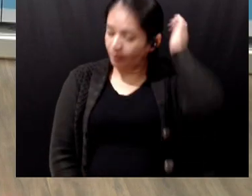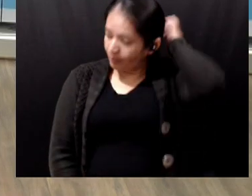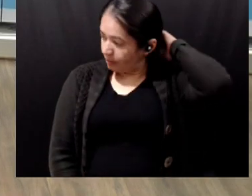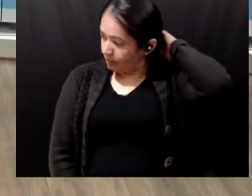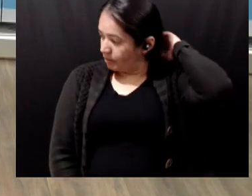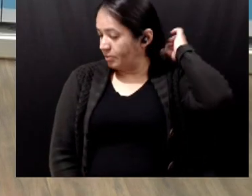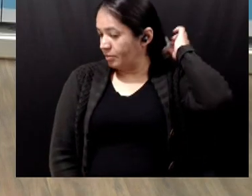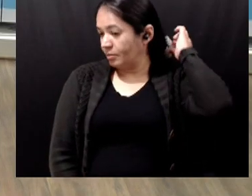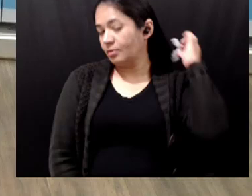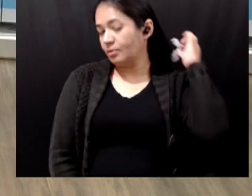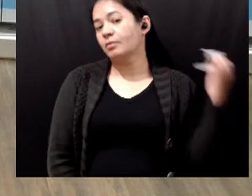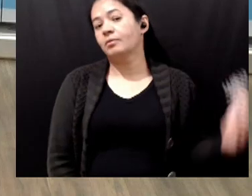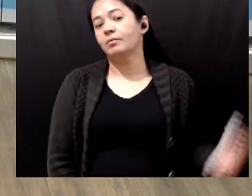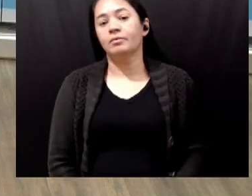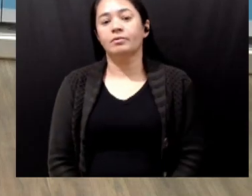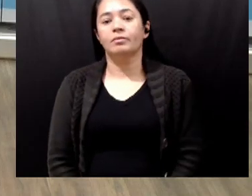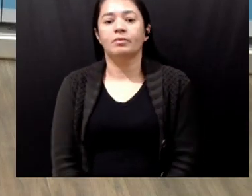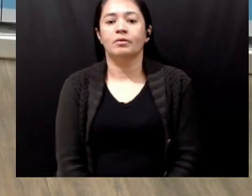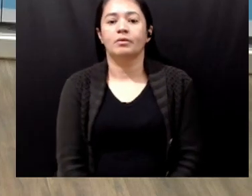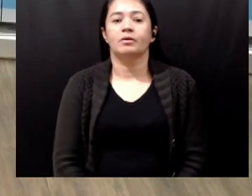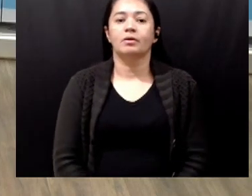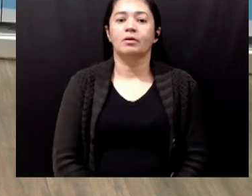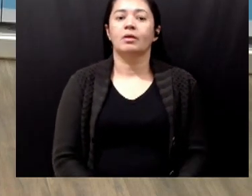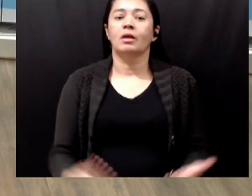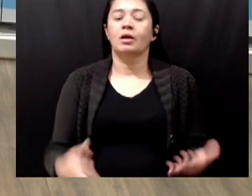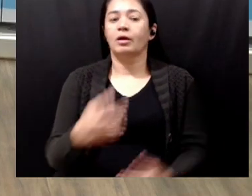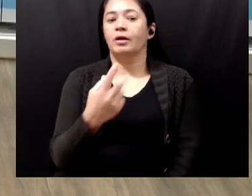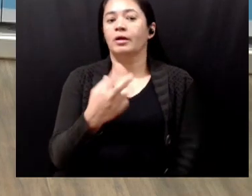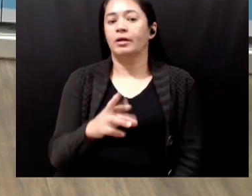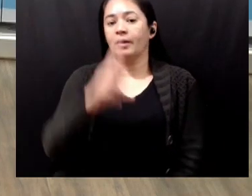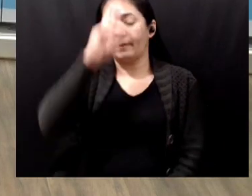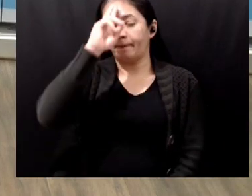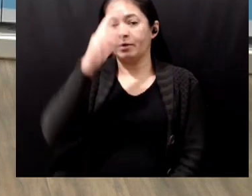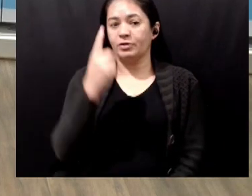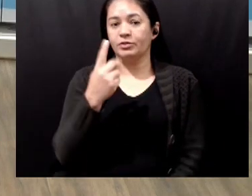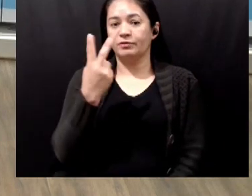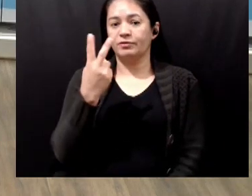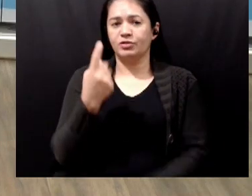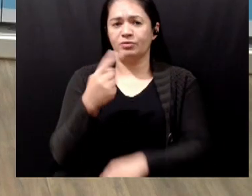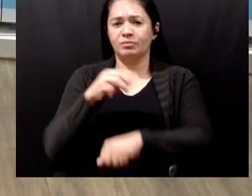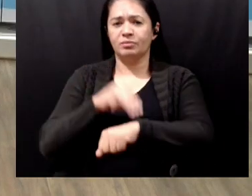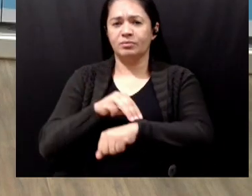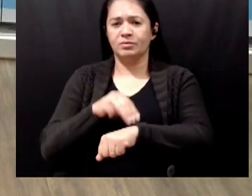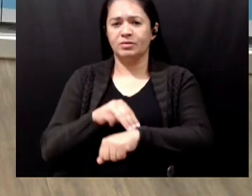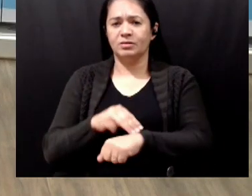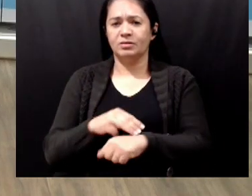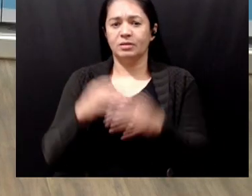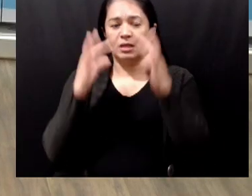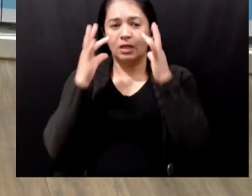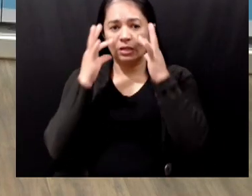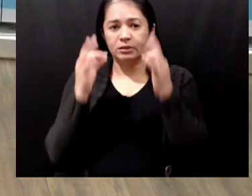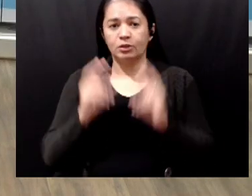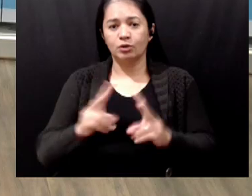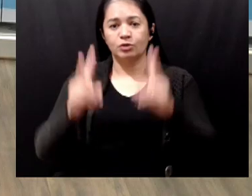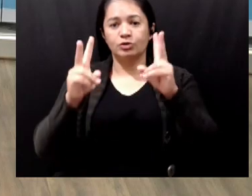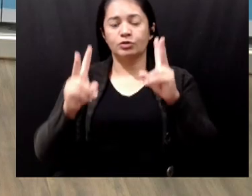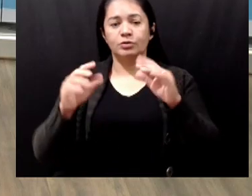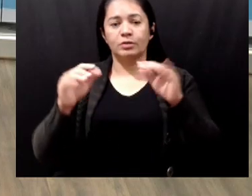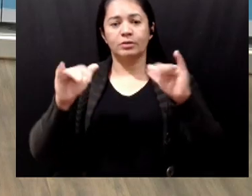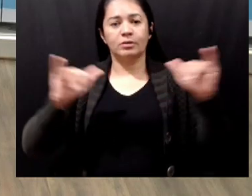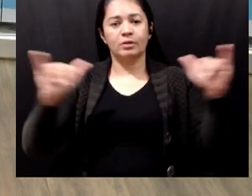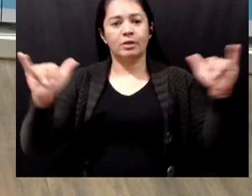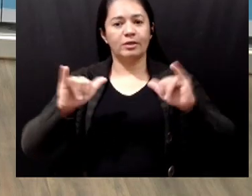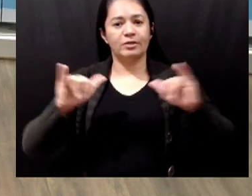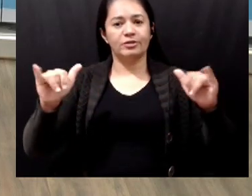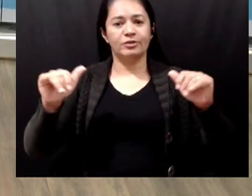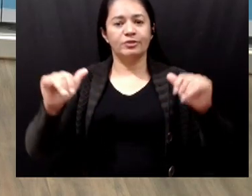12:00 mais 21 minutos. Muito obrigado pela sua companhia, pela sua audiência. A gente segue aqui com as notícias do Legislativo e